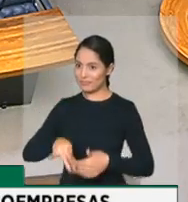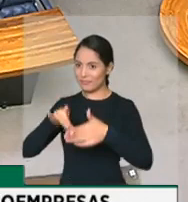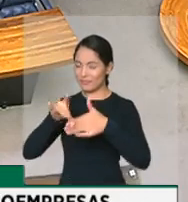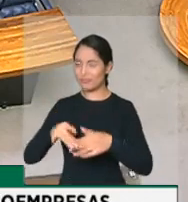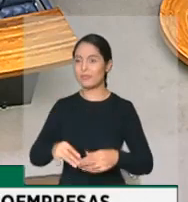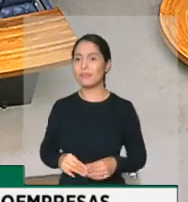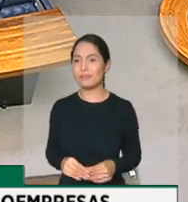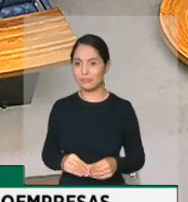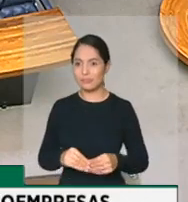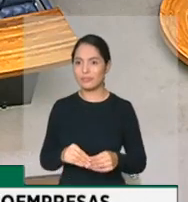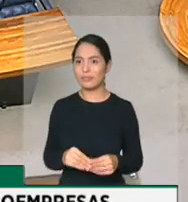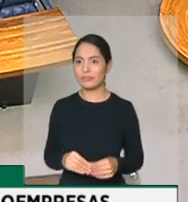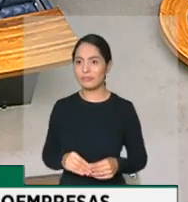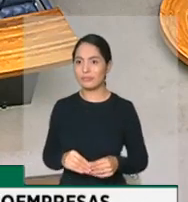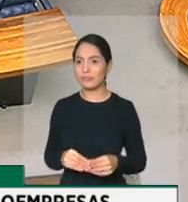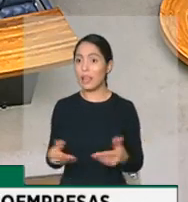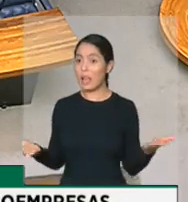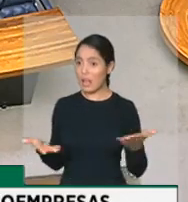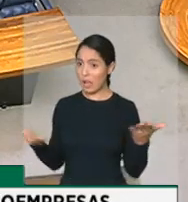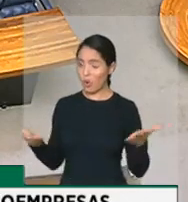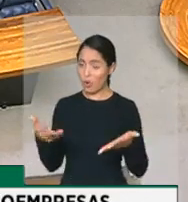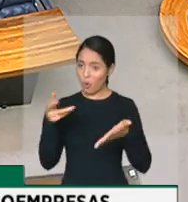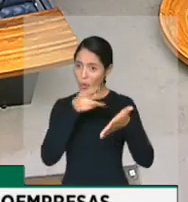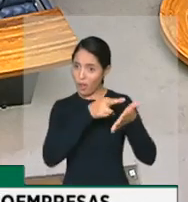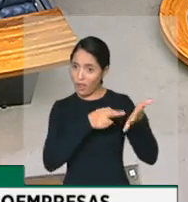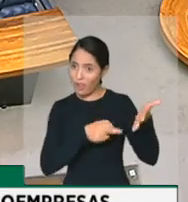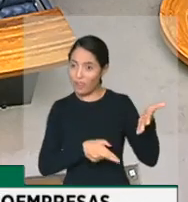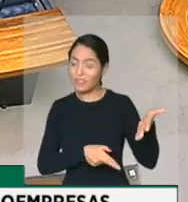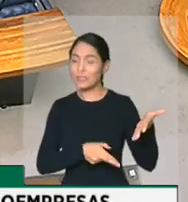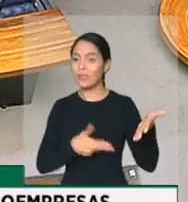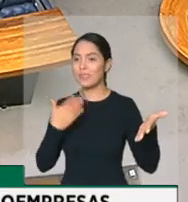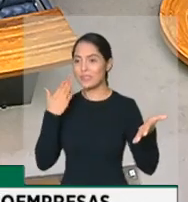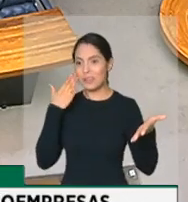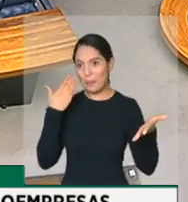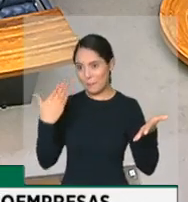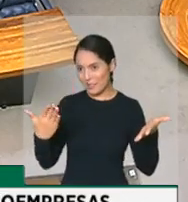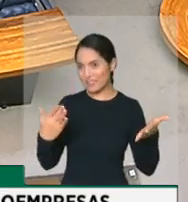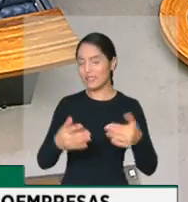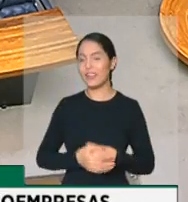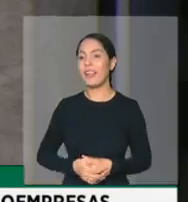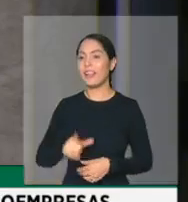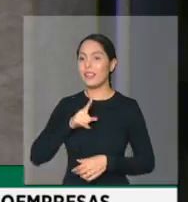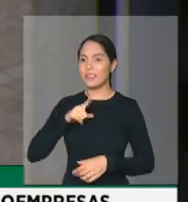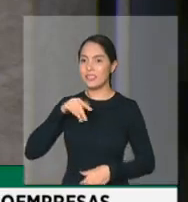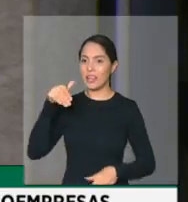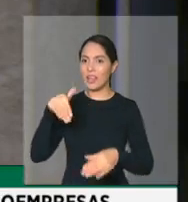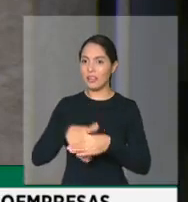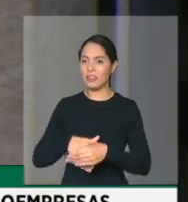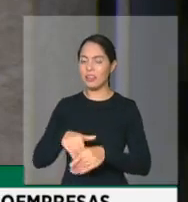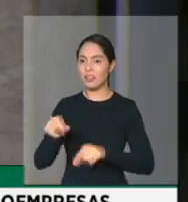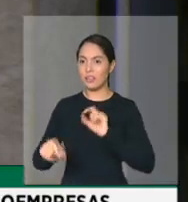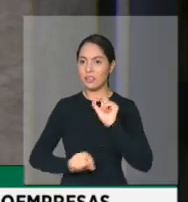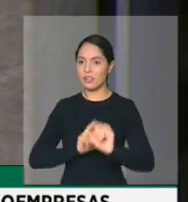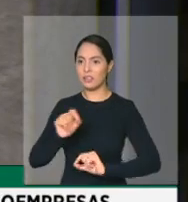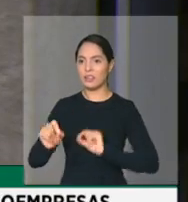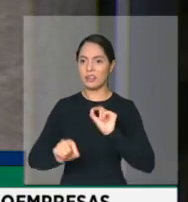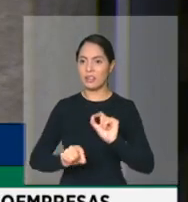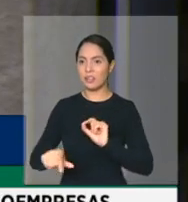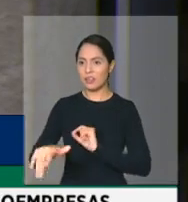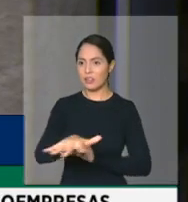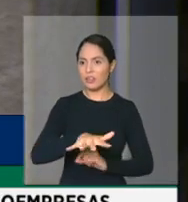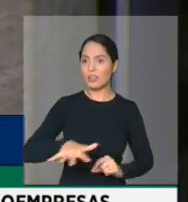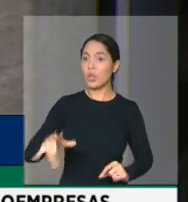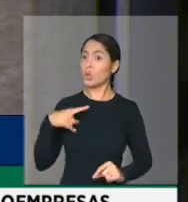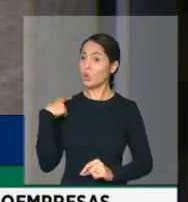esse relatório que vai ser apresentado agora, com o voto e o parecer, é de um projeto extremamente importante para que nós possamos